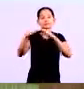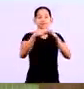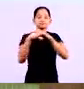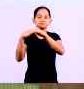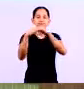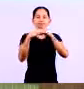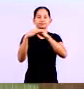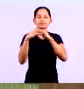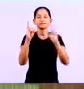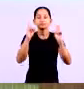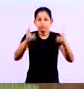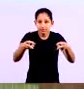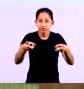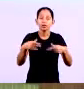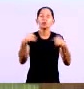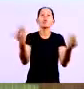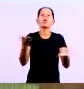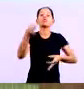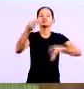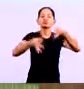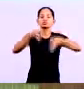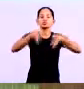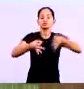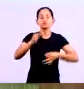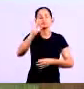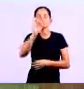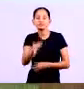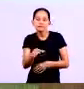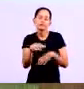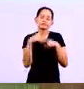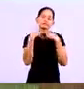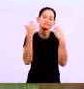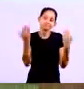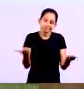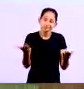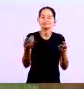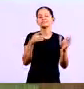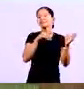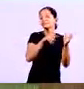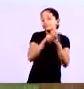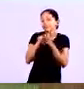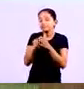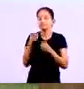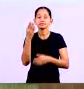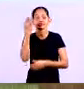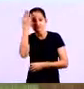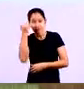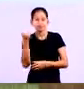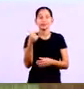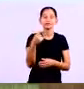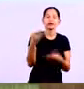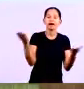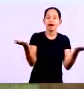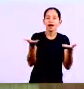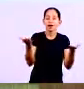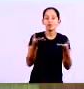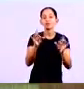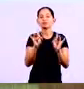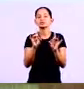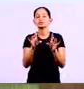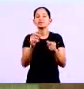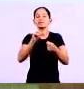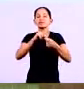a pensar, qual seria a tributação mais justa? Isso aí é uma discussão para se levar para o dia a dia das pessoas, e aqui a gente vai fazer o seguinte, a gente vai falar